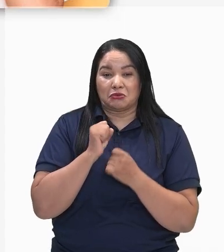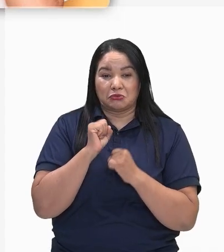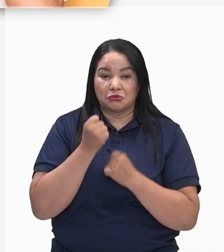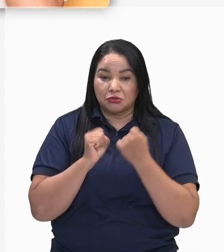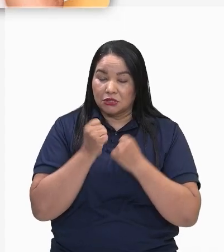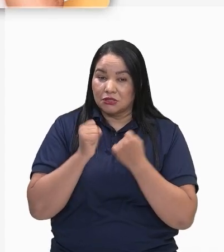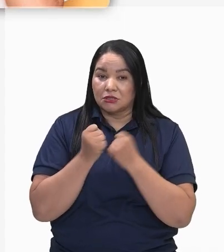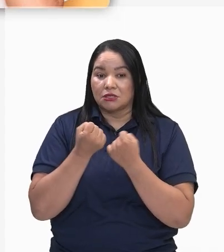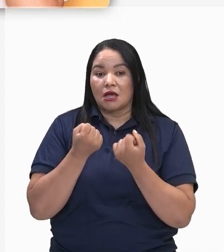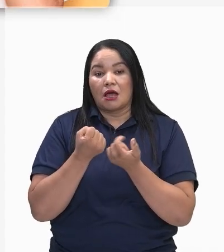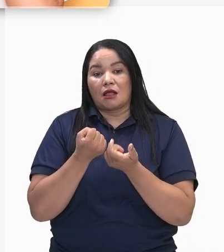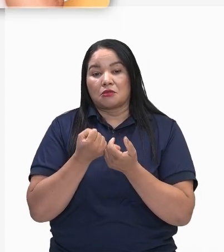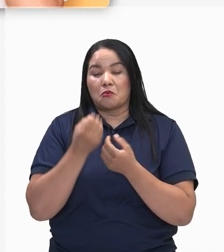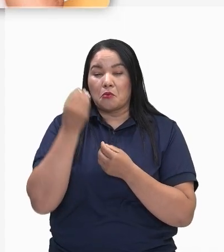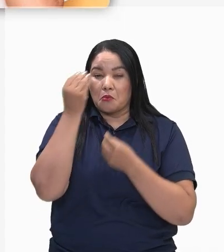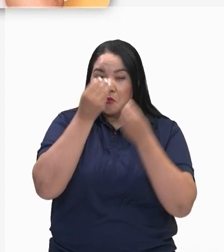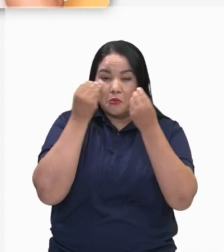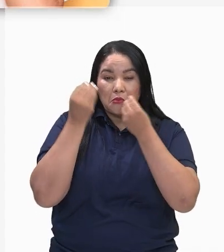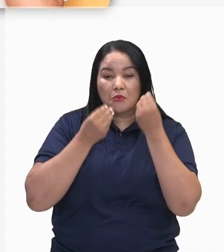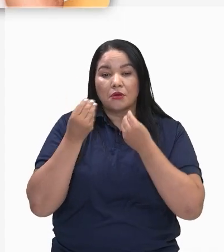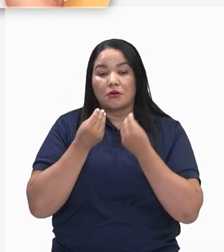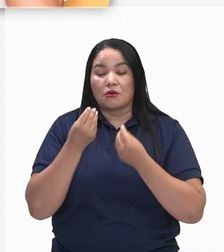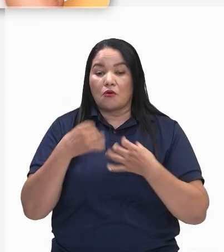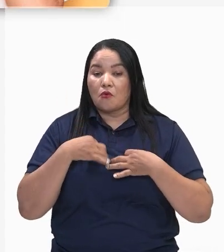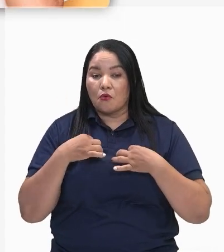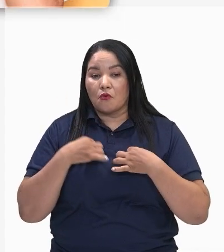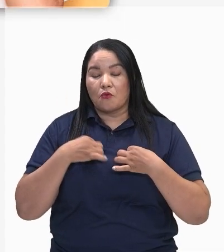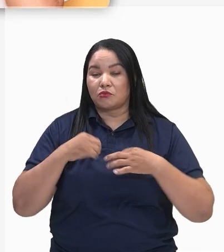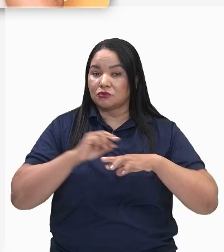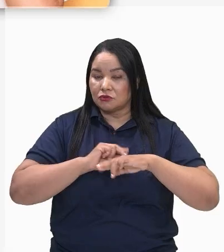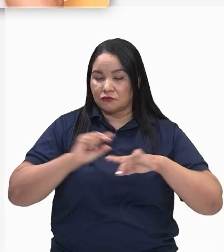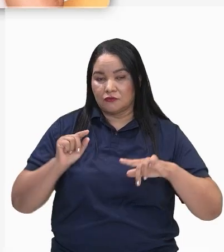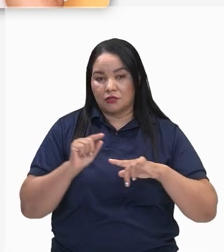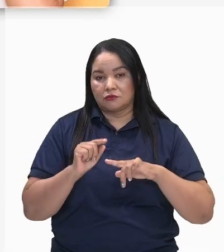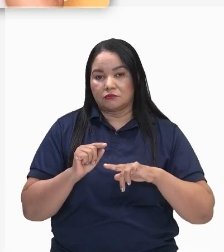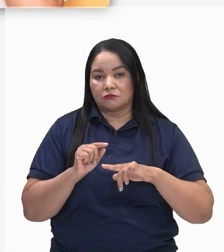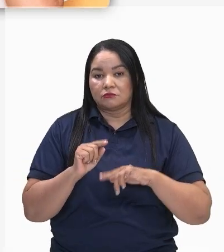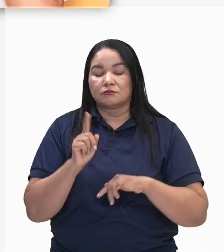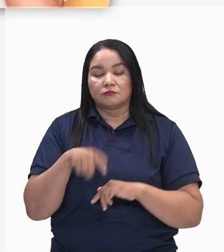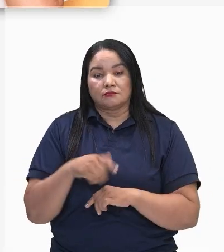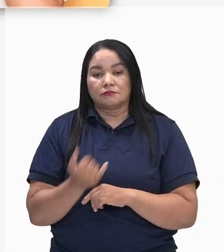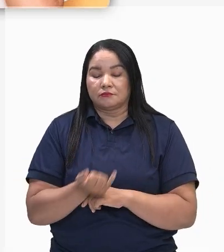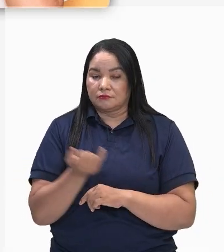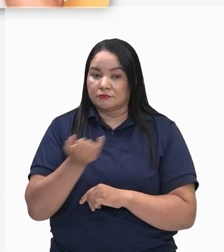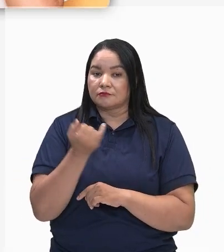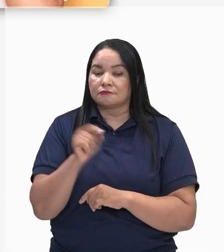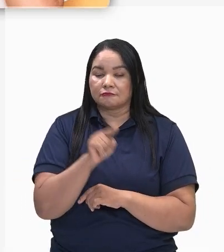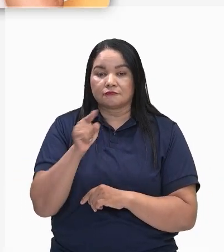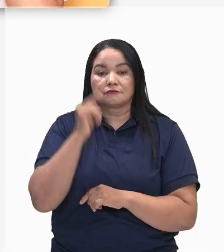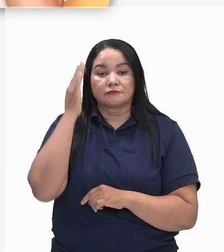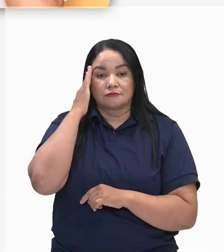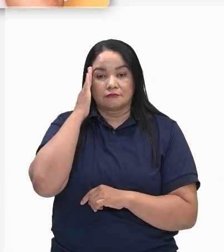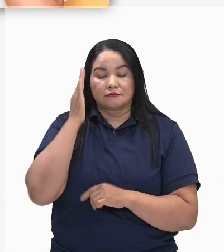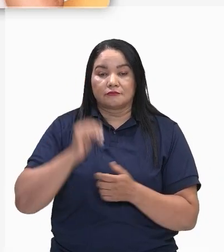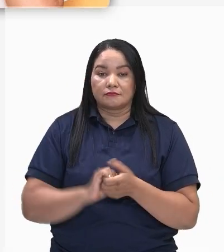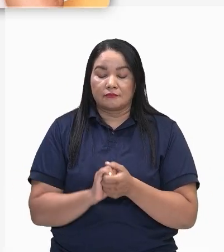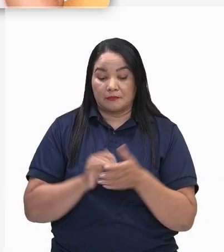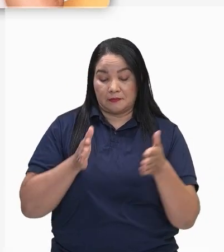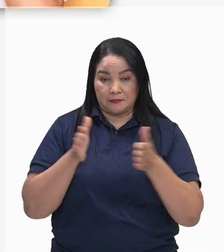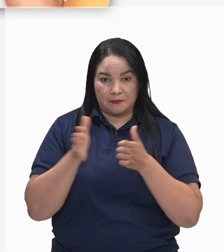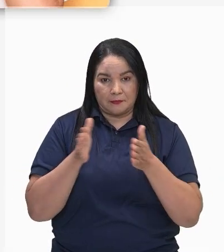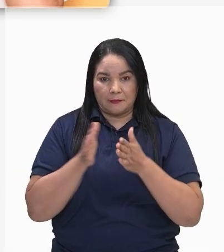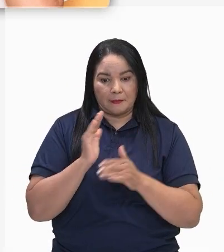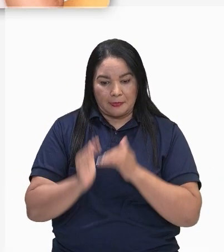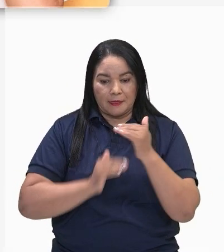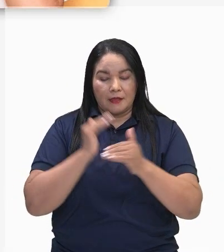industrializados, em cosméticos, em roupas, entre outros. Então esse é um ponto muito importante, gente. Quando a puberdade deve acontecer? Para